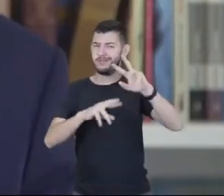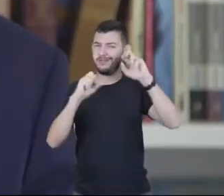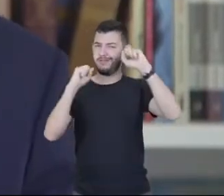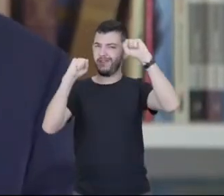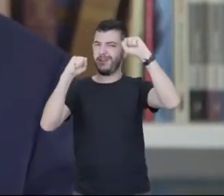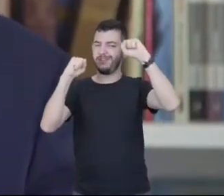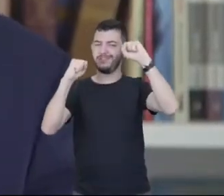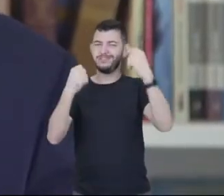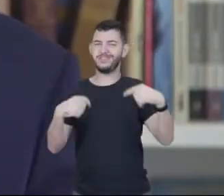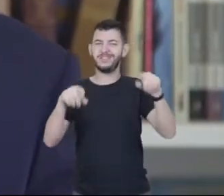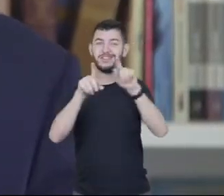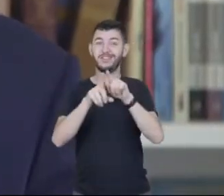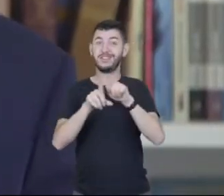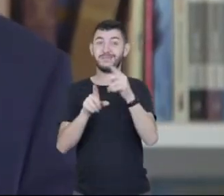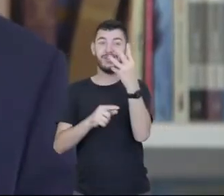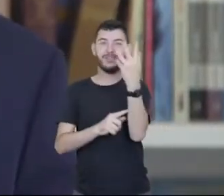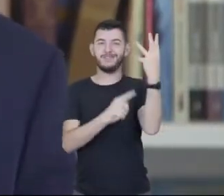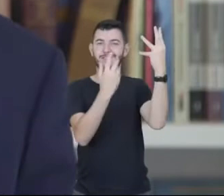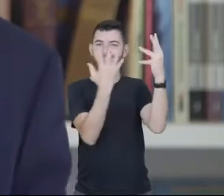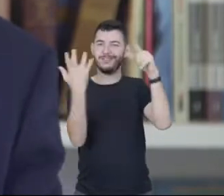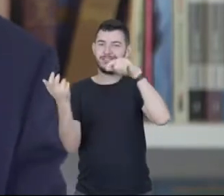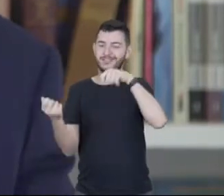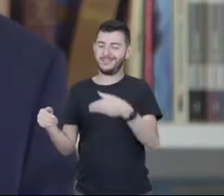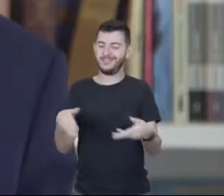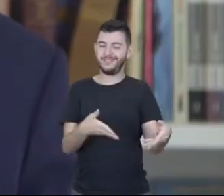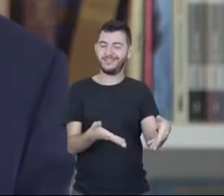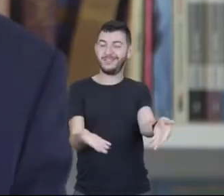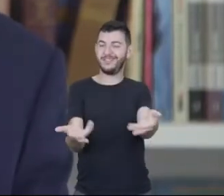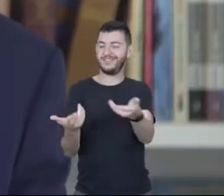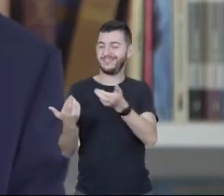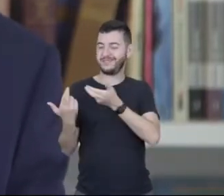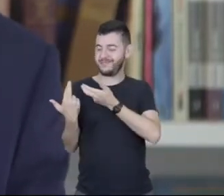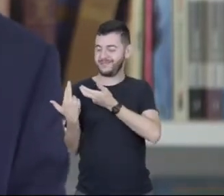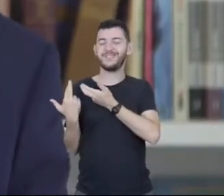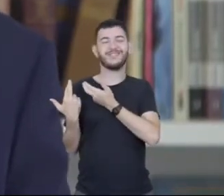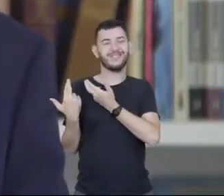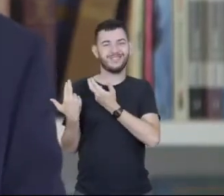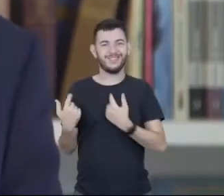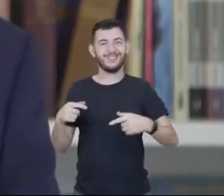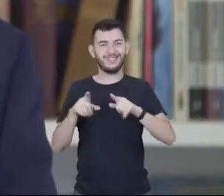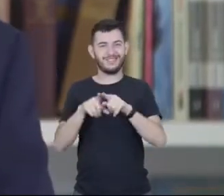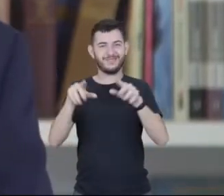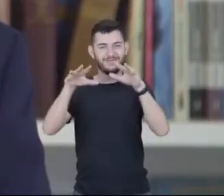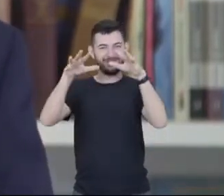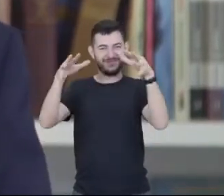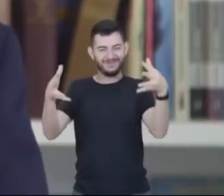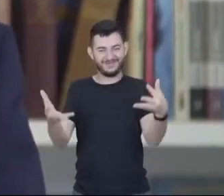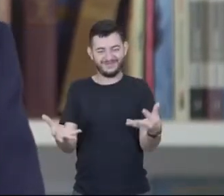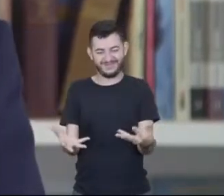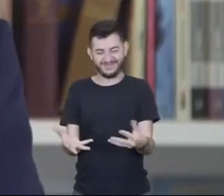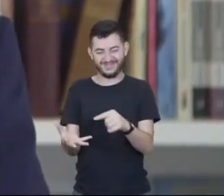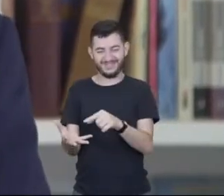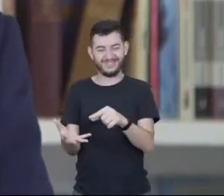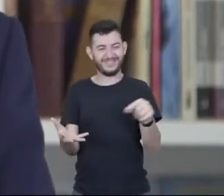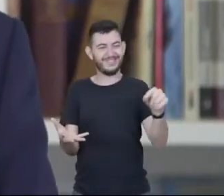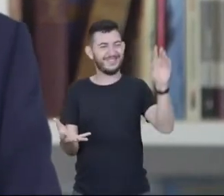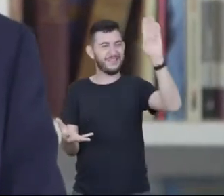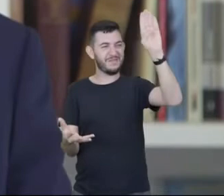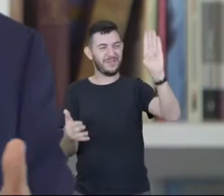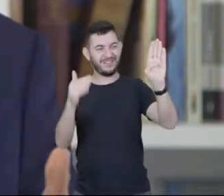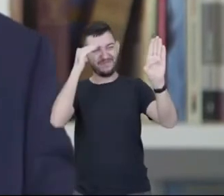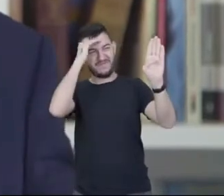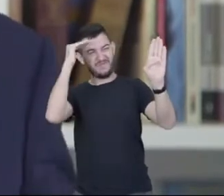ambientalmente mais responsável e internacionalmente mais respeitado Oi